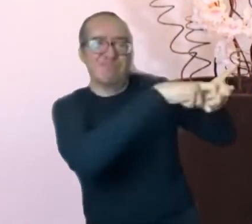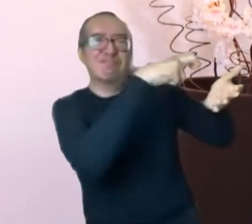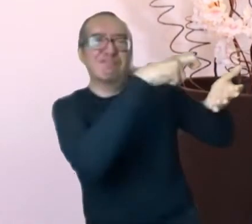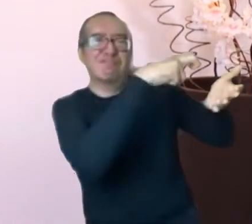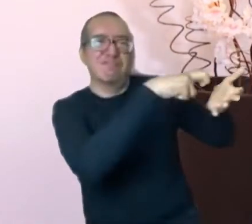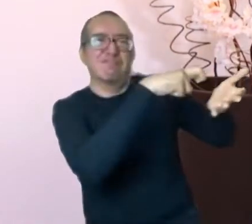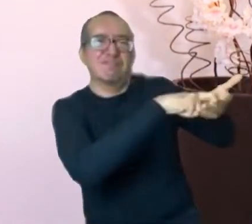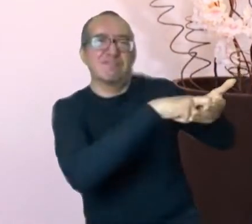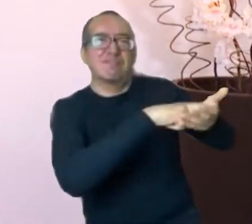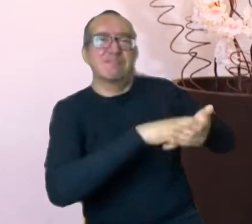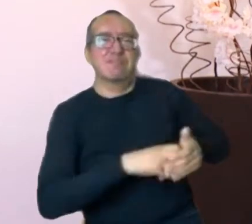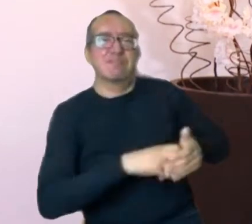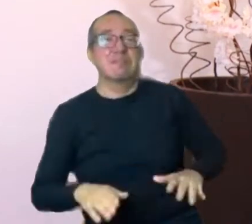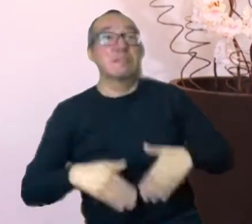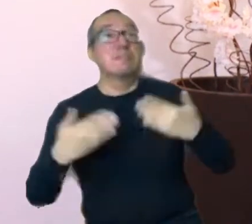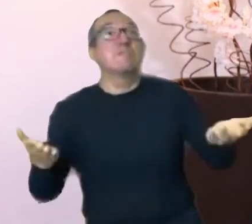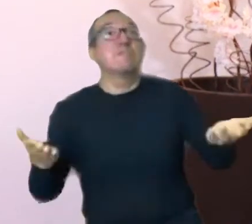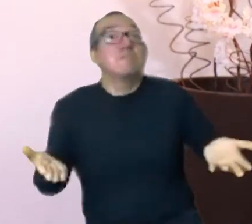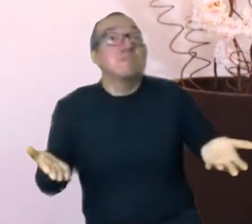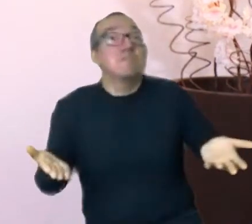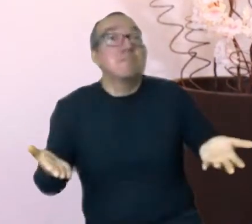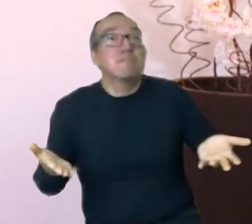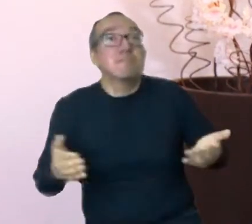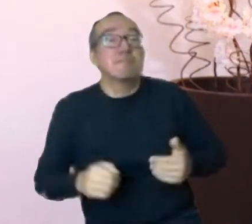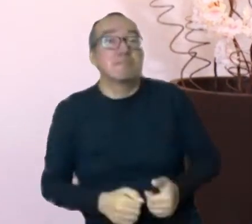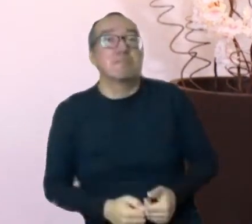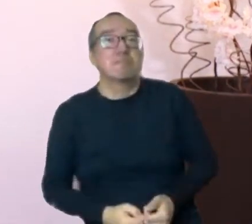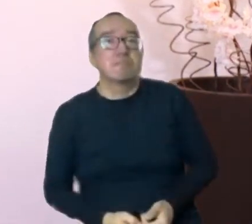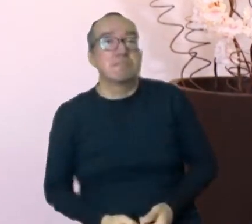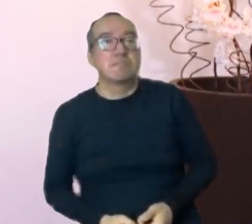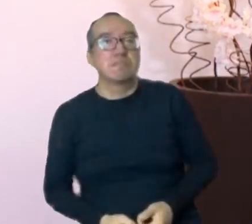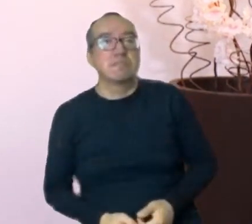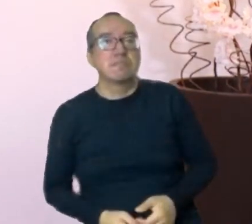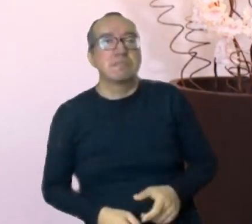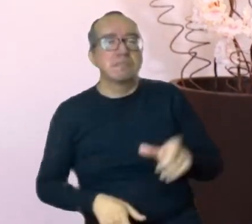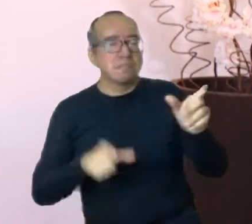foram criados à imagem e semelhança do nosso Senhor.